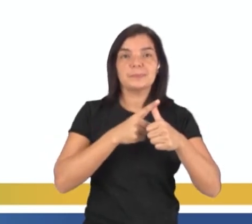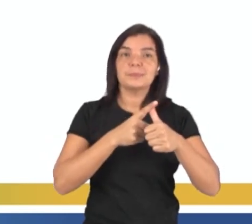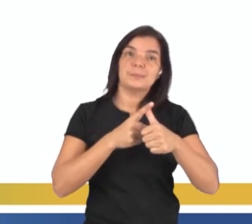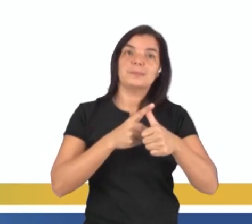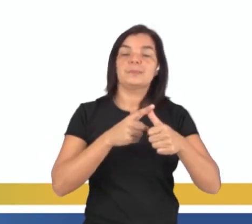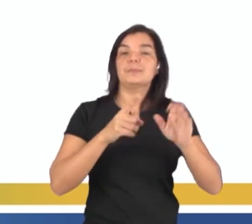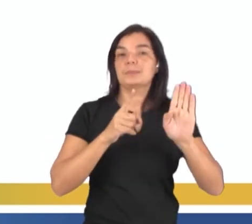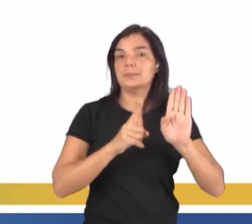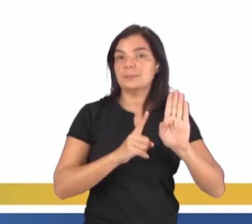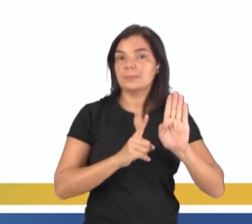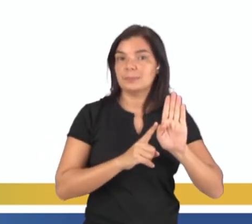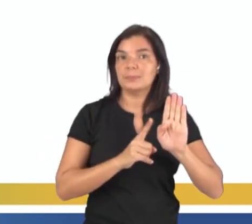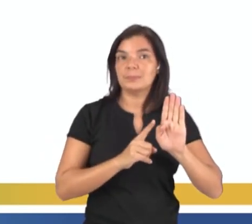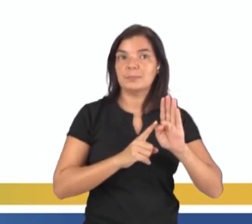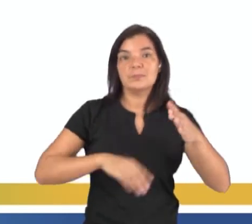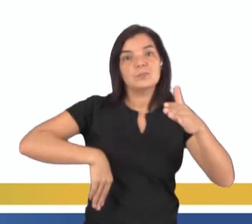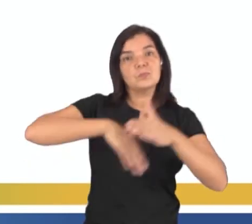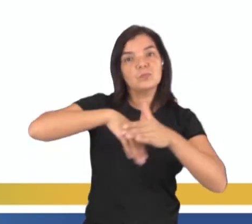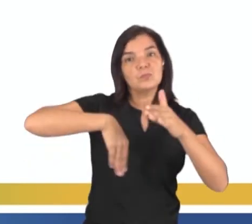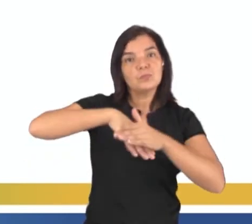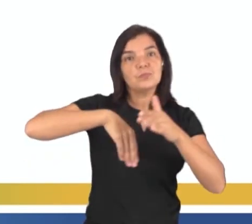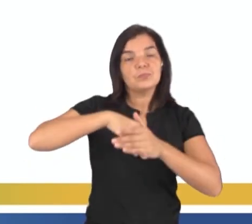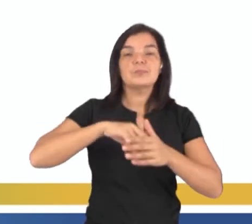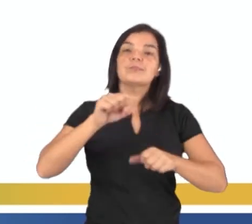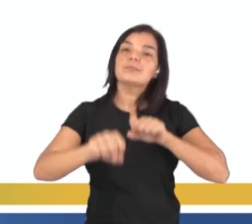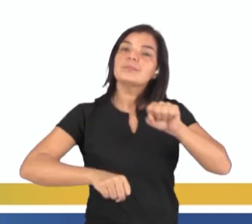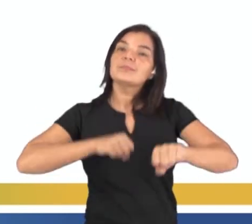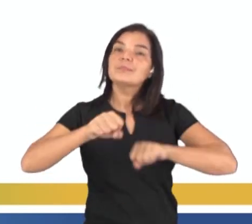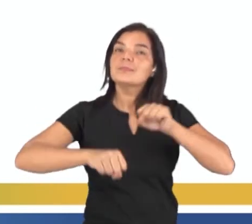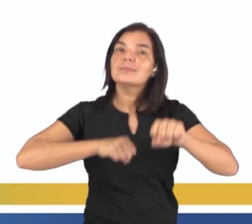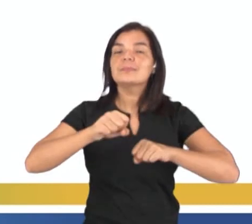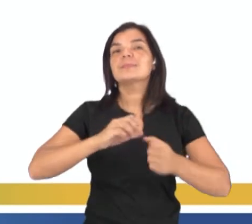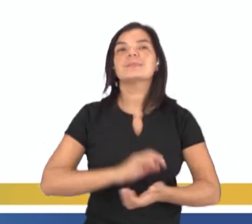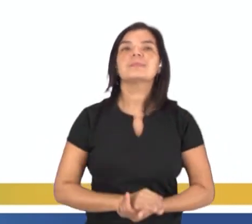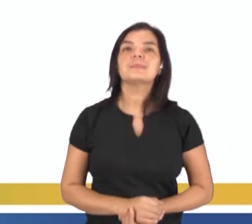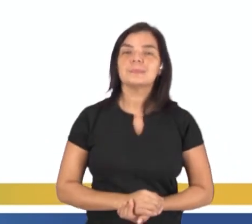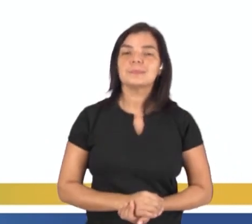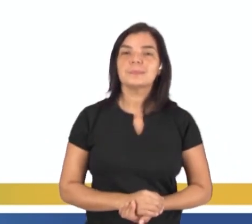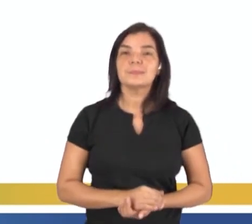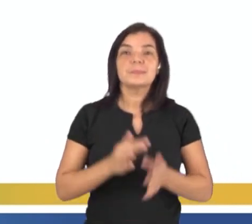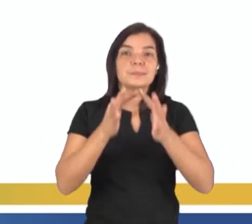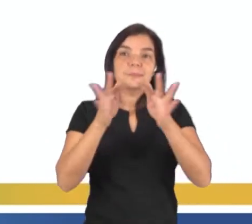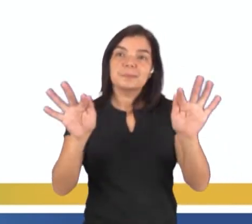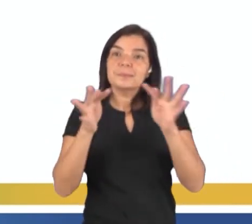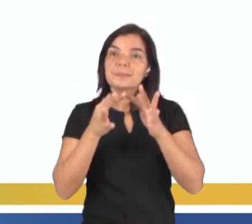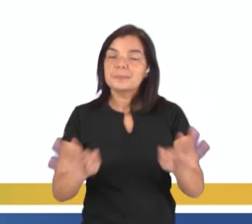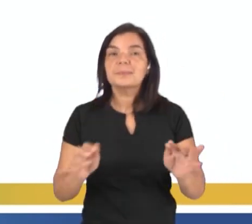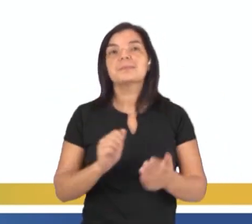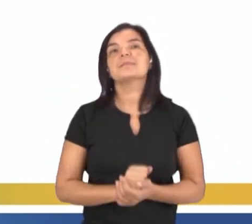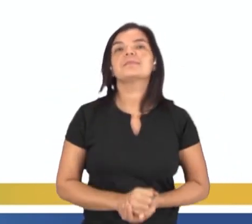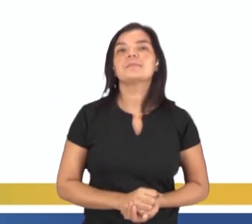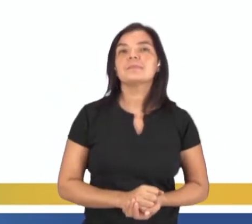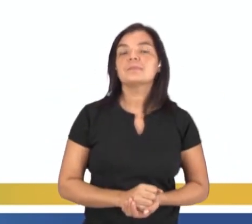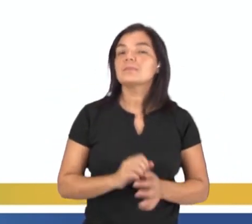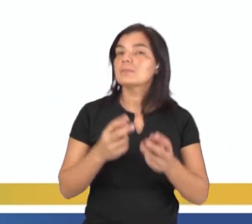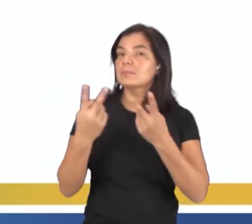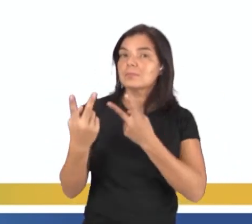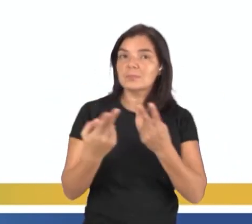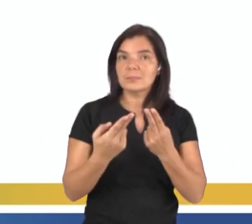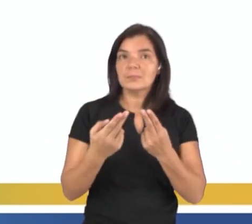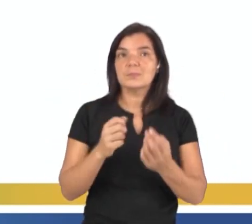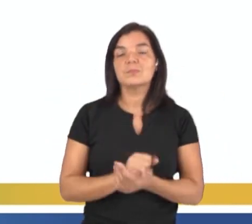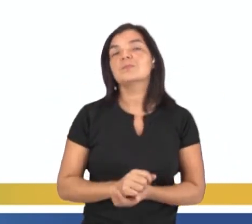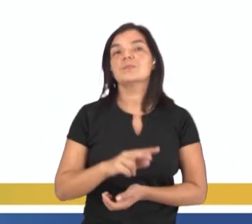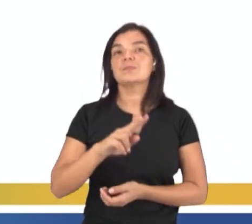na segunda, ride a bike, jogar futebol e andar de bicicleta. Como é que vai ficar, então? Naquela mesma construção, né?